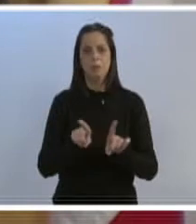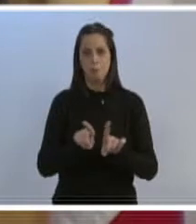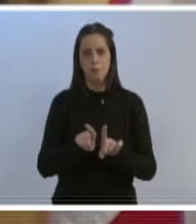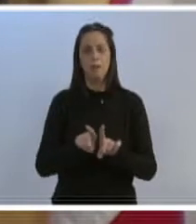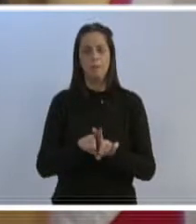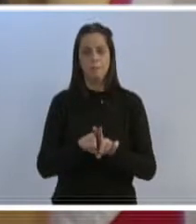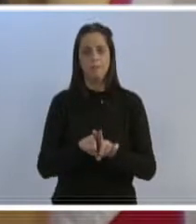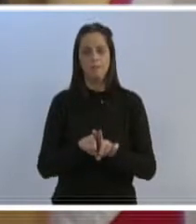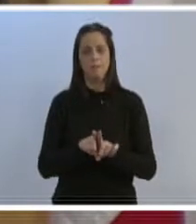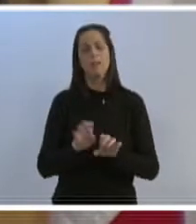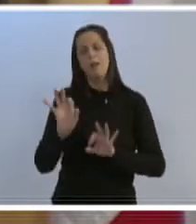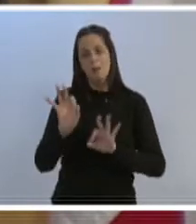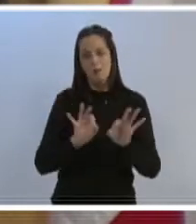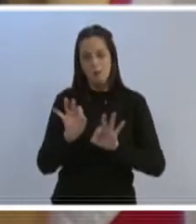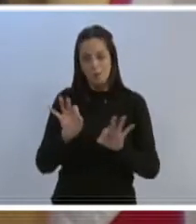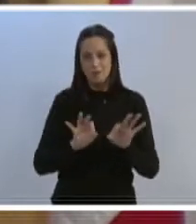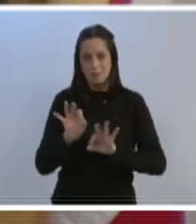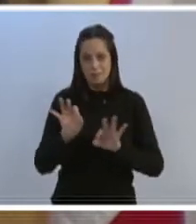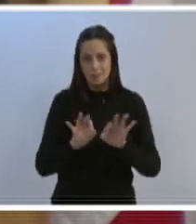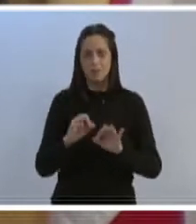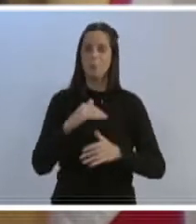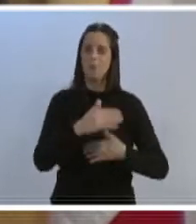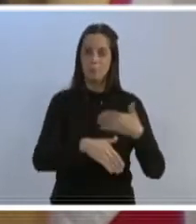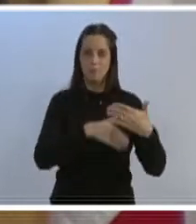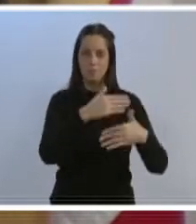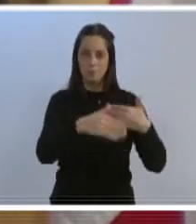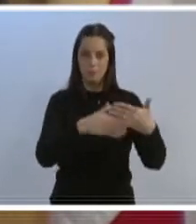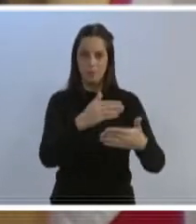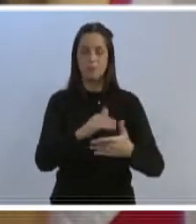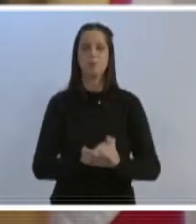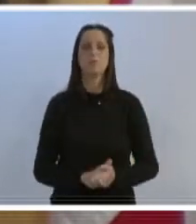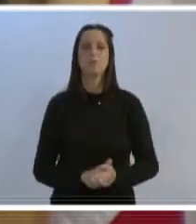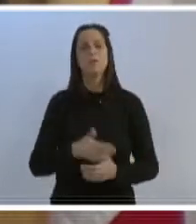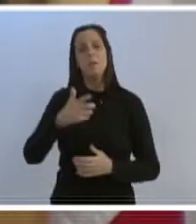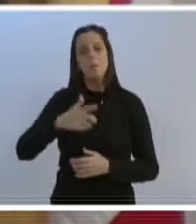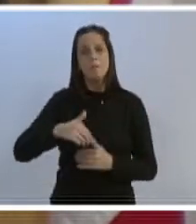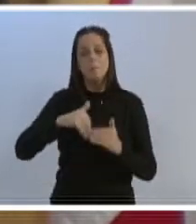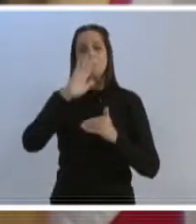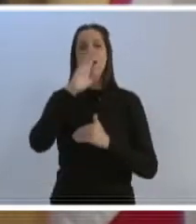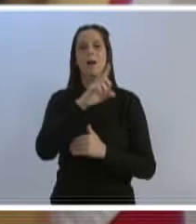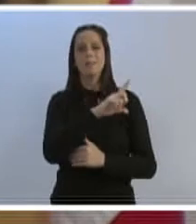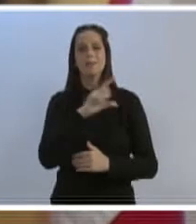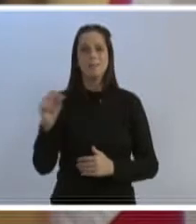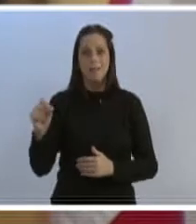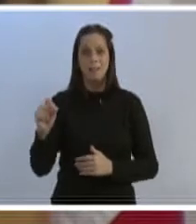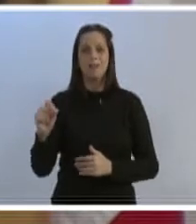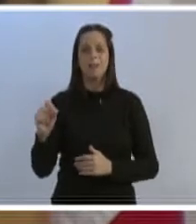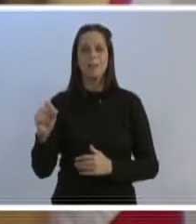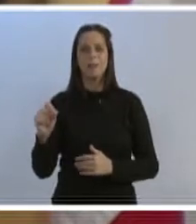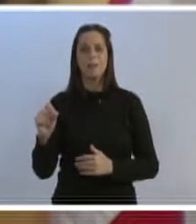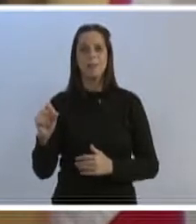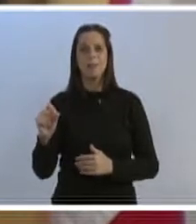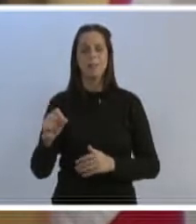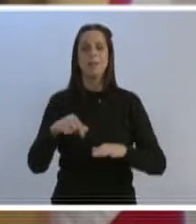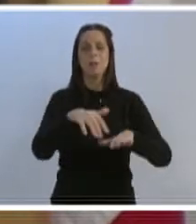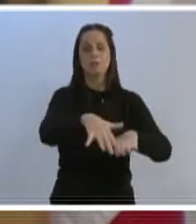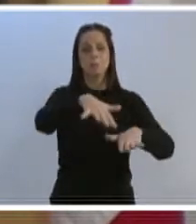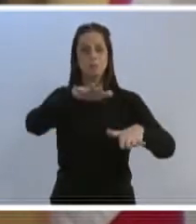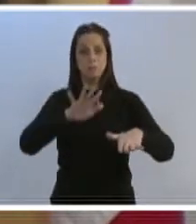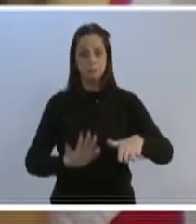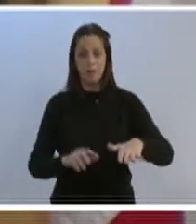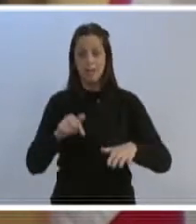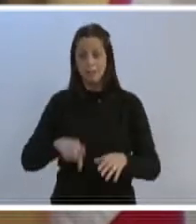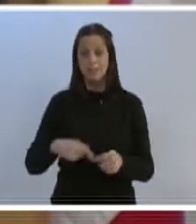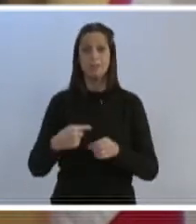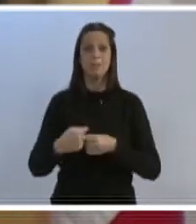viabilizando o processo de mais de cem faixas elevadas na cidade